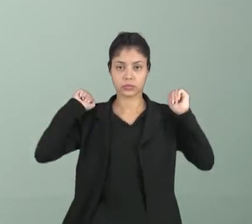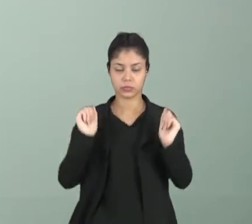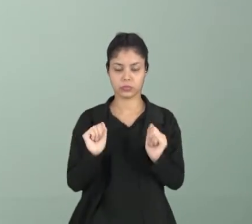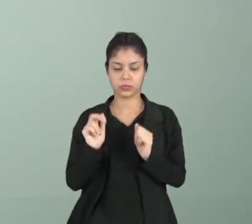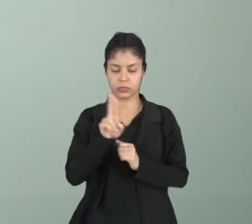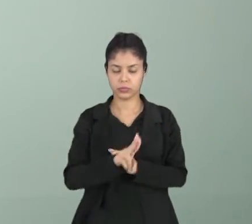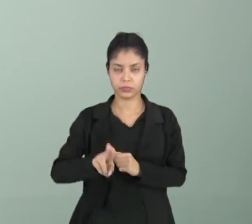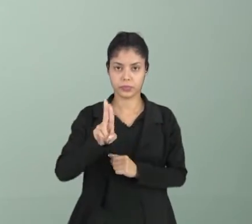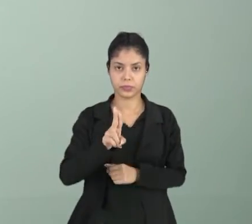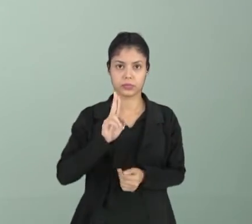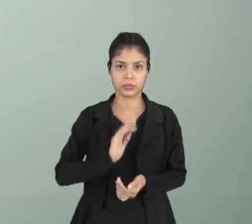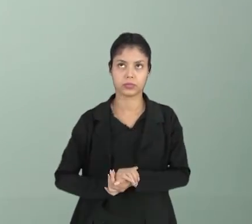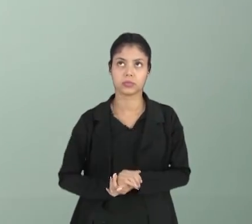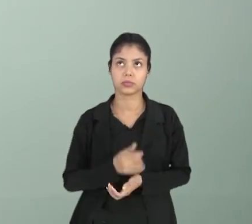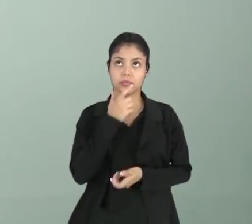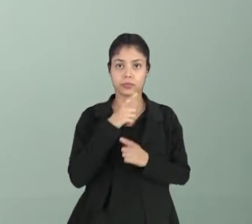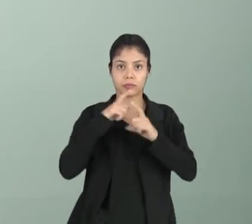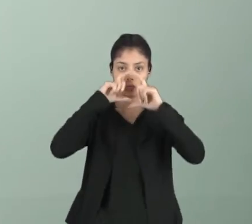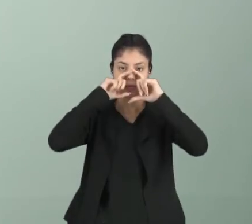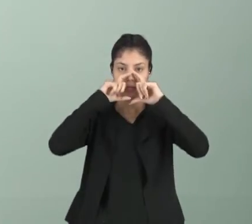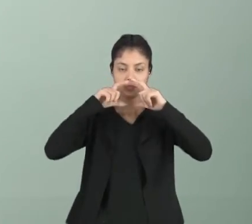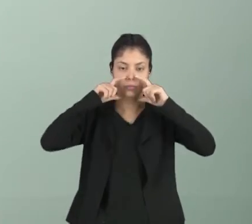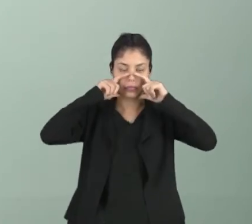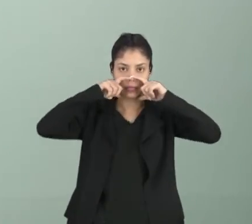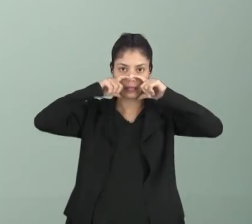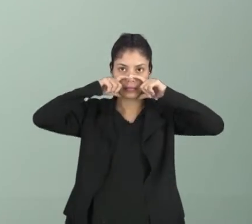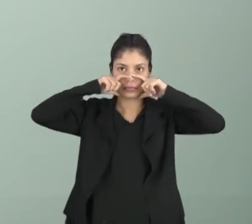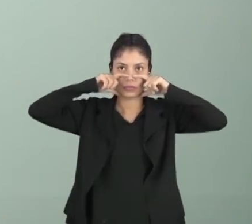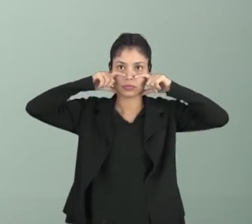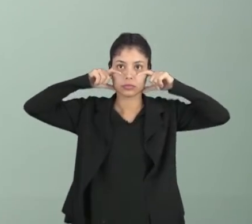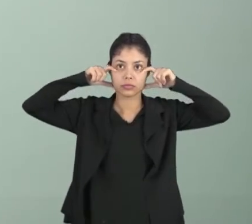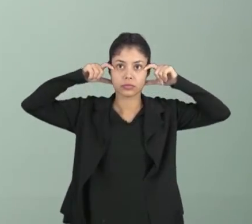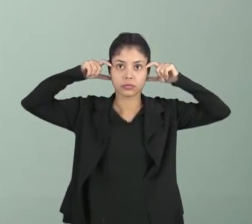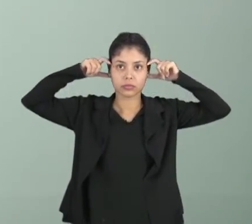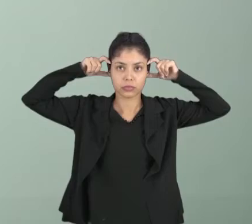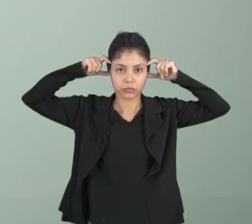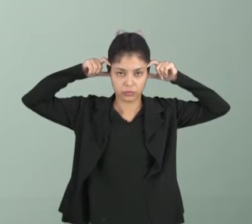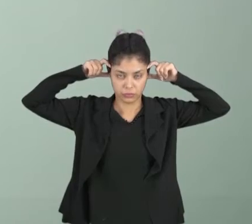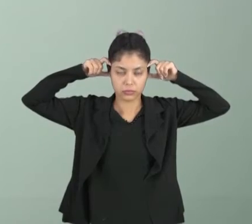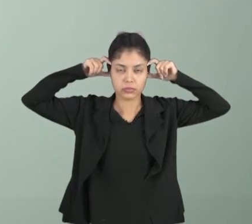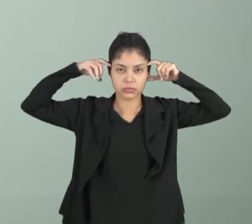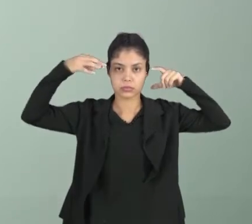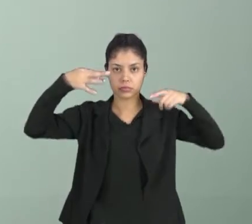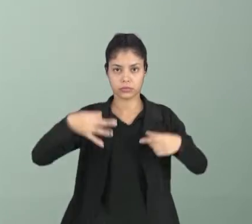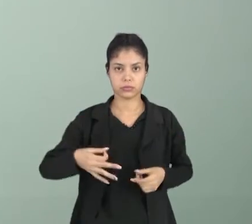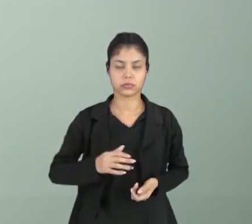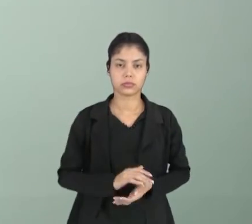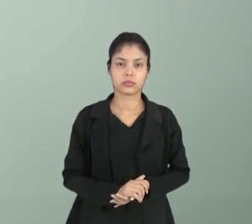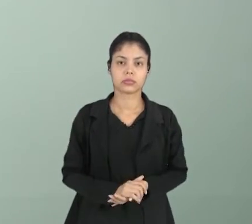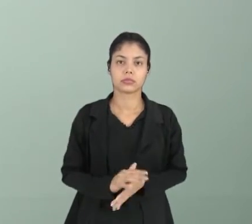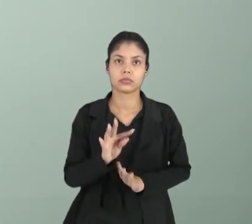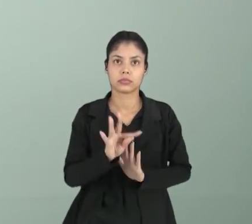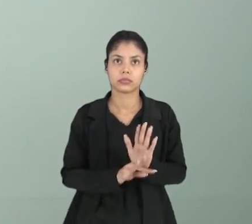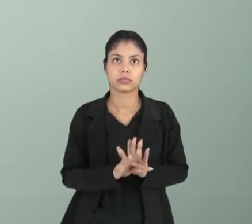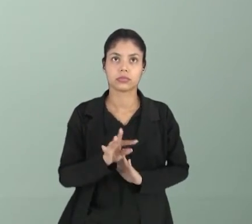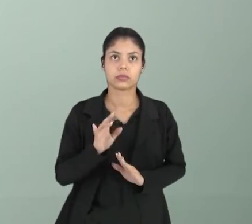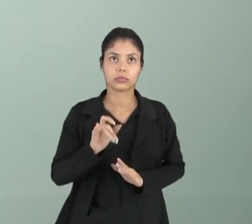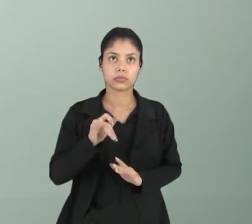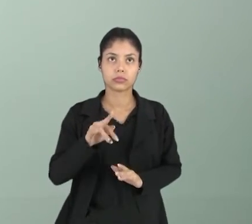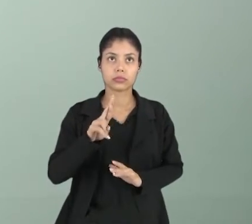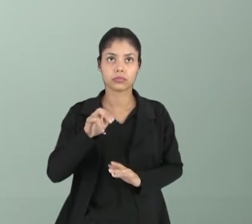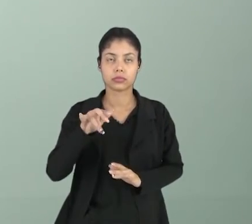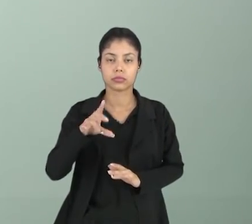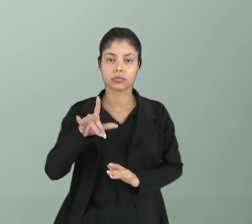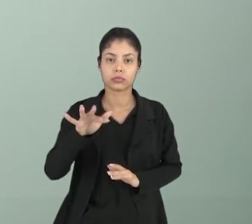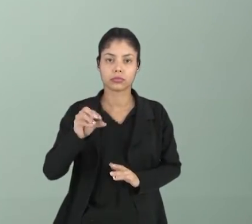pode utilizar, não pode ser muito acima nem abaixo, tem que cobrir o rosto da forma adequada. Então, os textos infográficos, eles